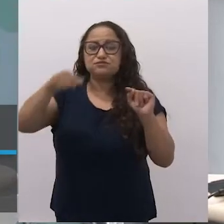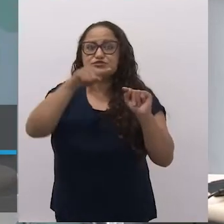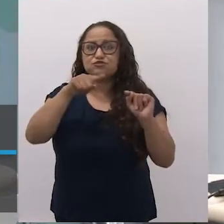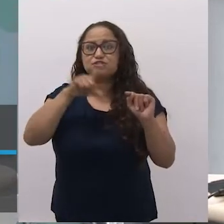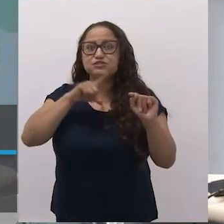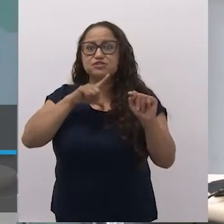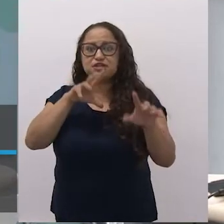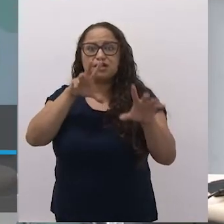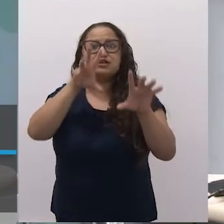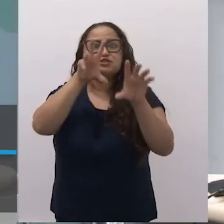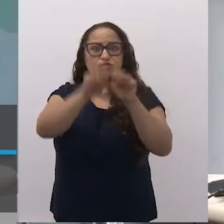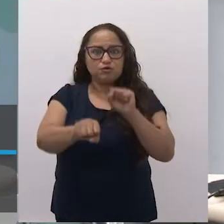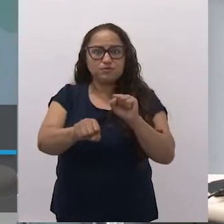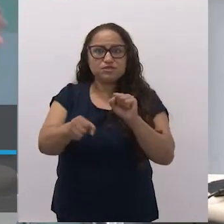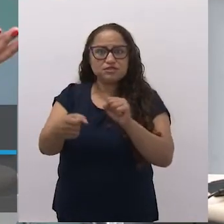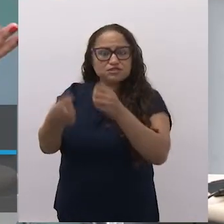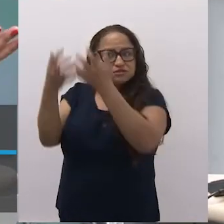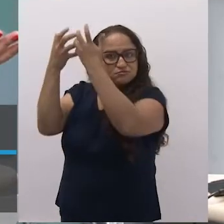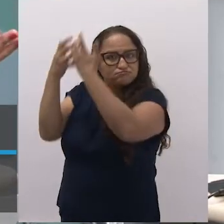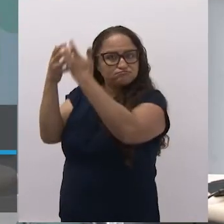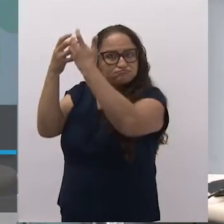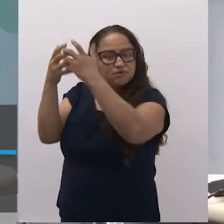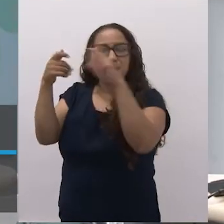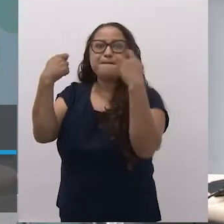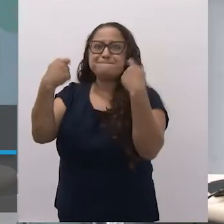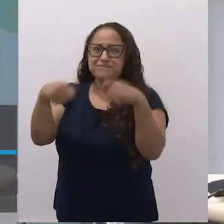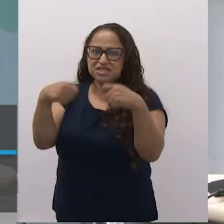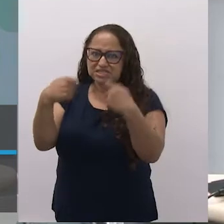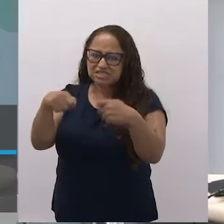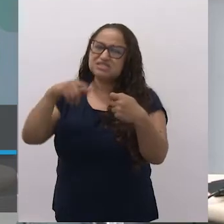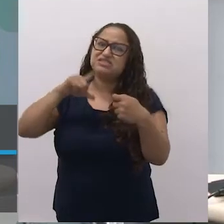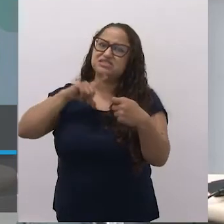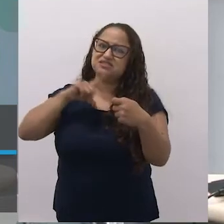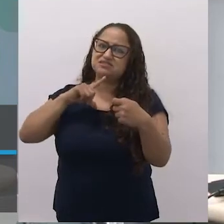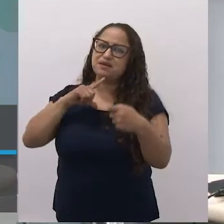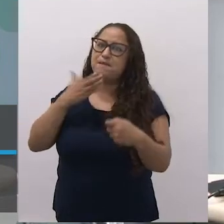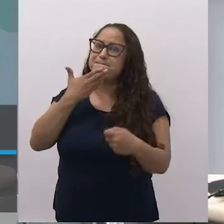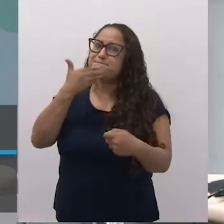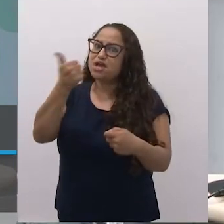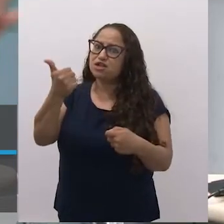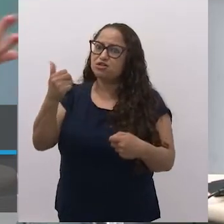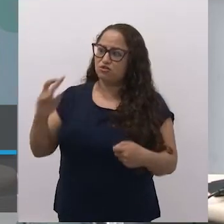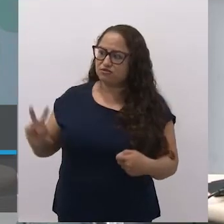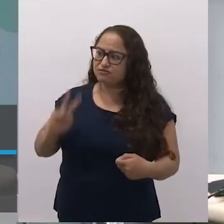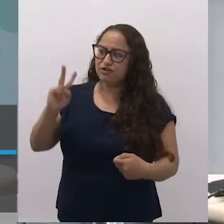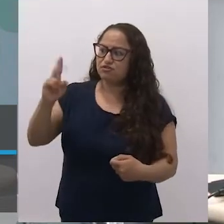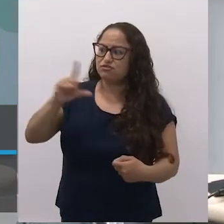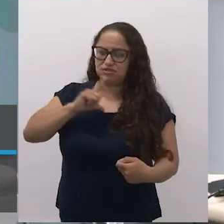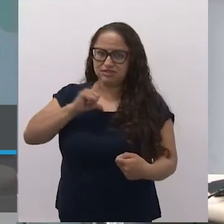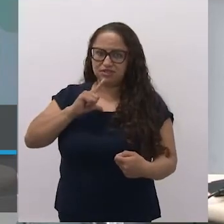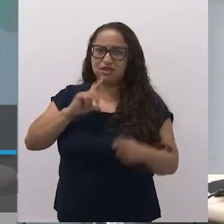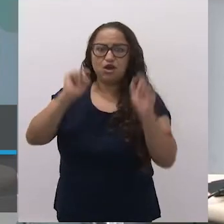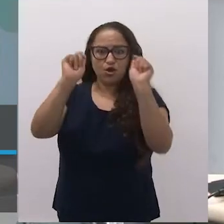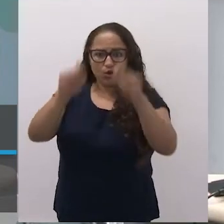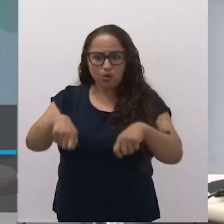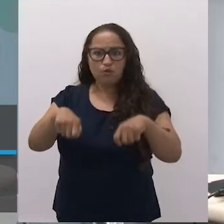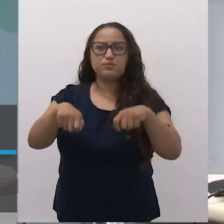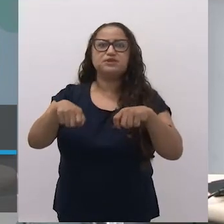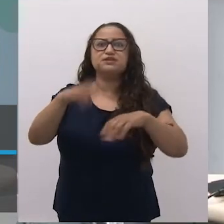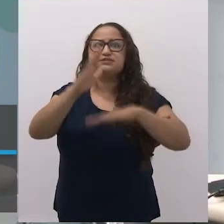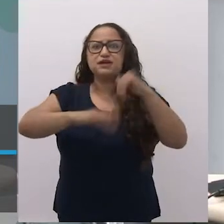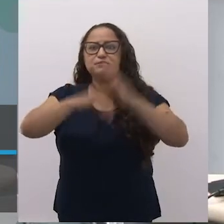competências cognitivas, elas precisam ser aprimoradas, valorizadas, né, as competências e habilidades do currículo, eles precisam